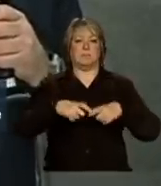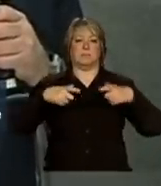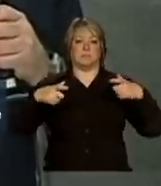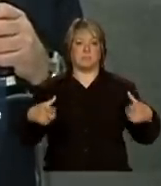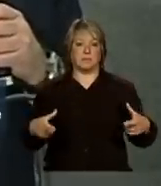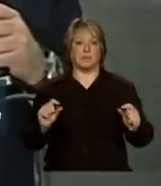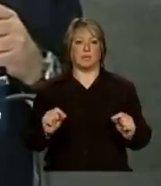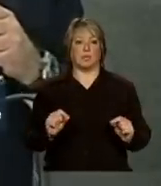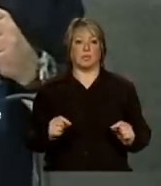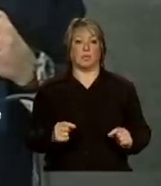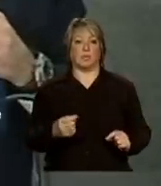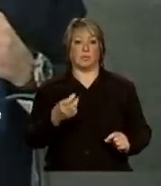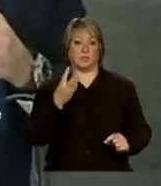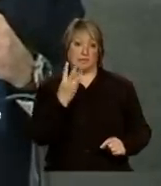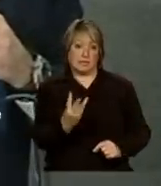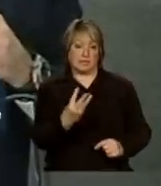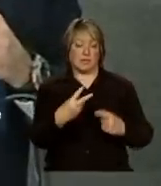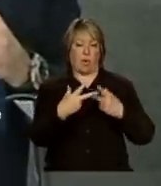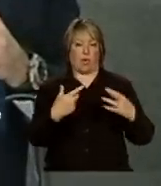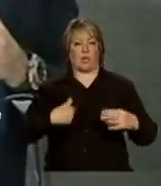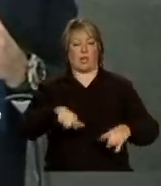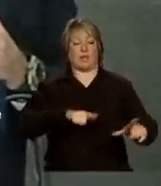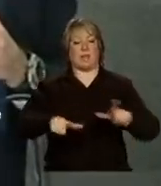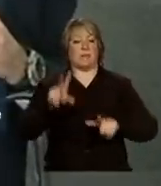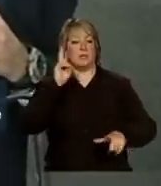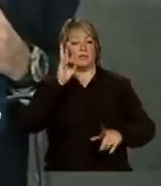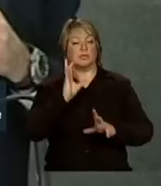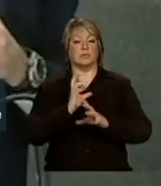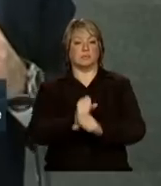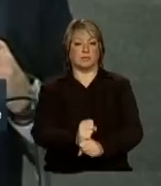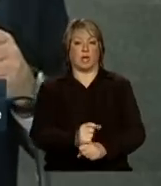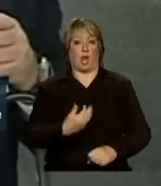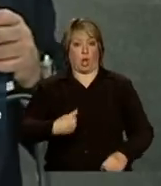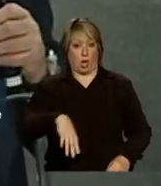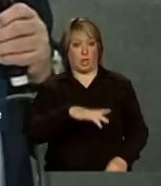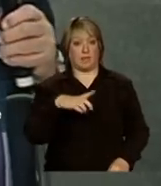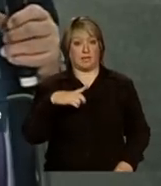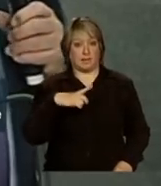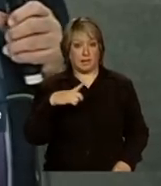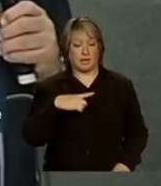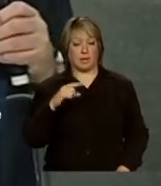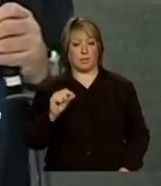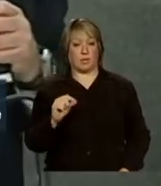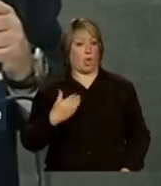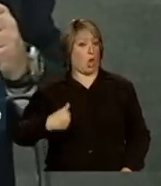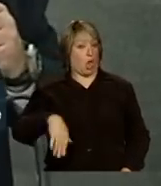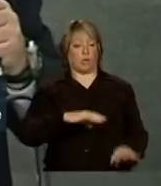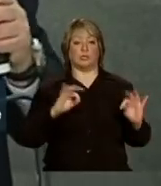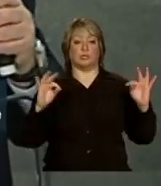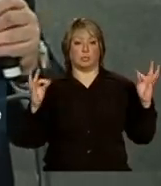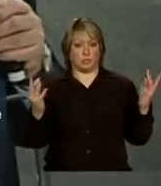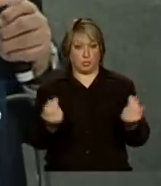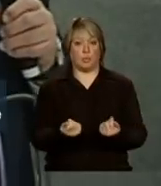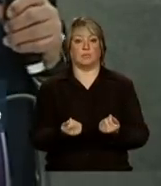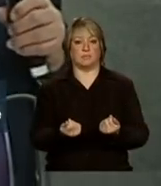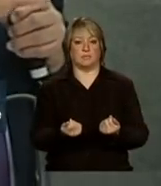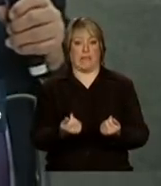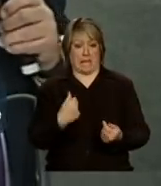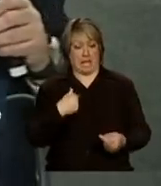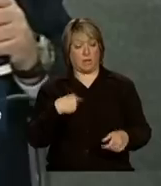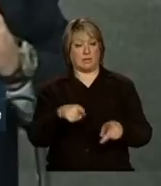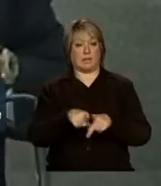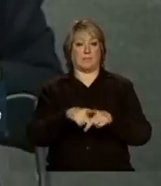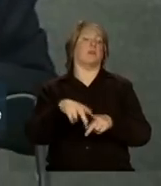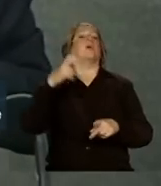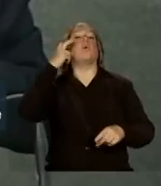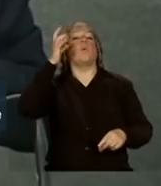três o tripé que a gente trabalha historicamente nós temos mais um problema que nós todos eu inclusive culturalmente eu tendo